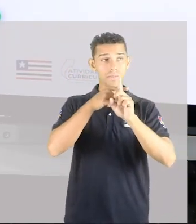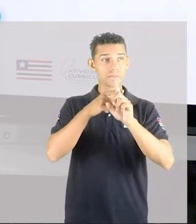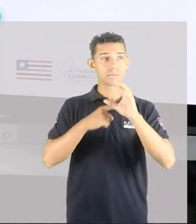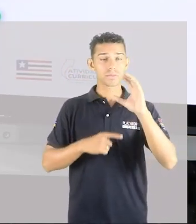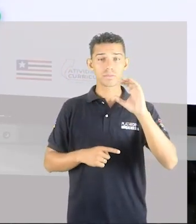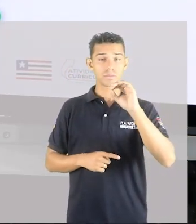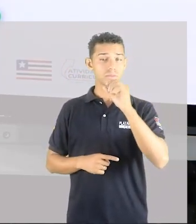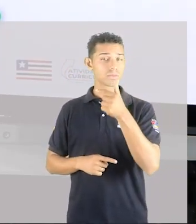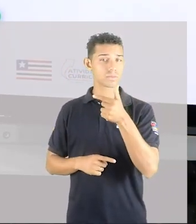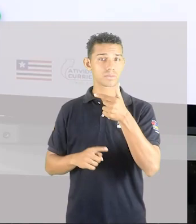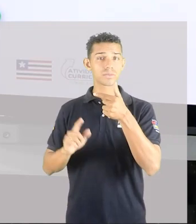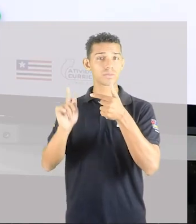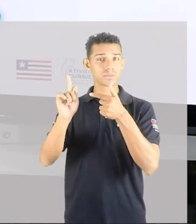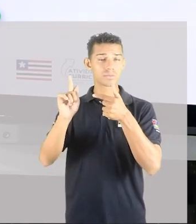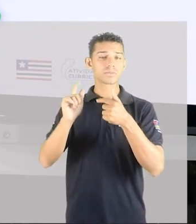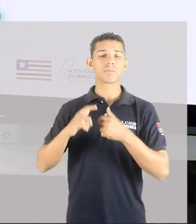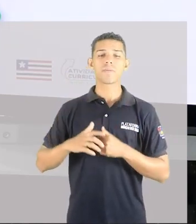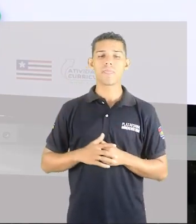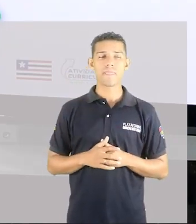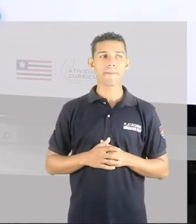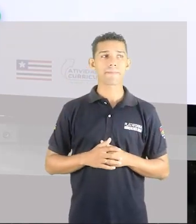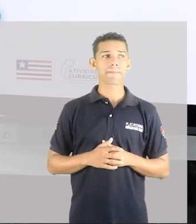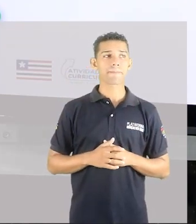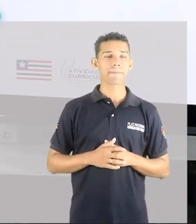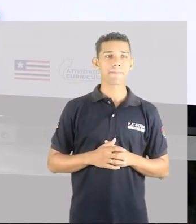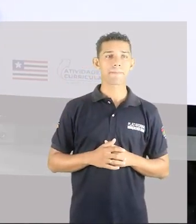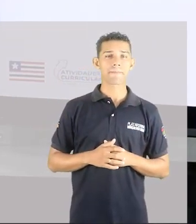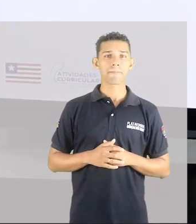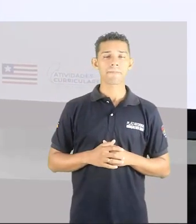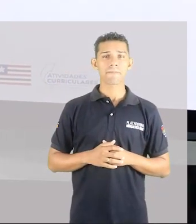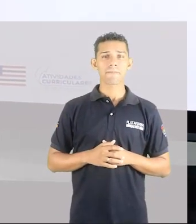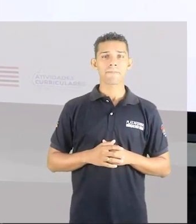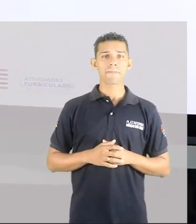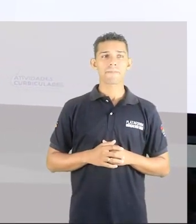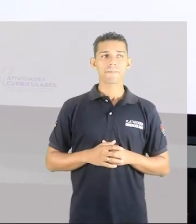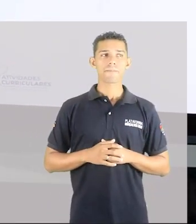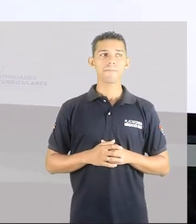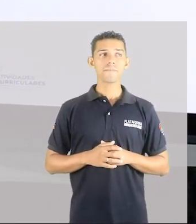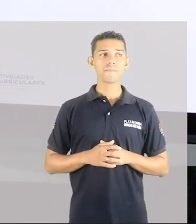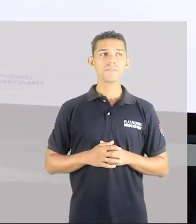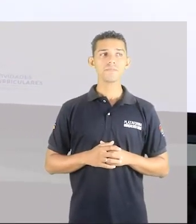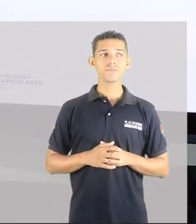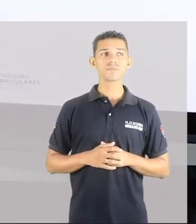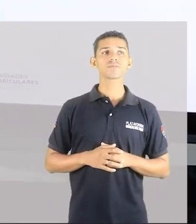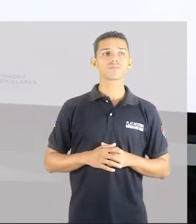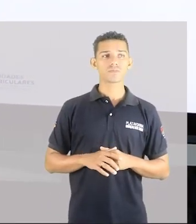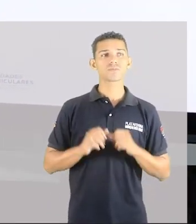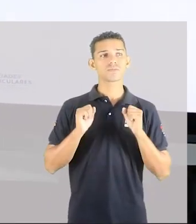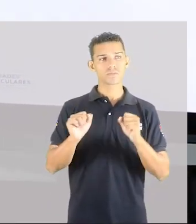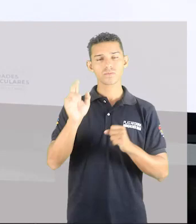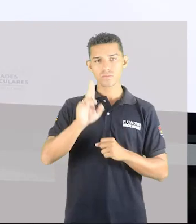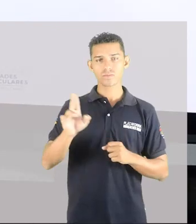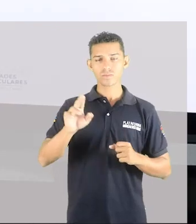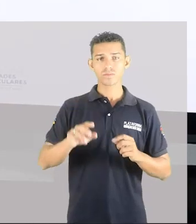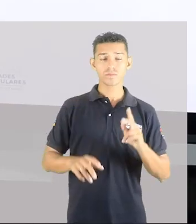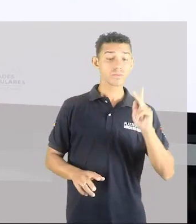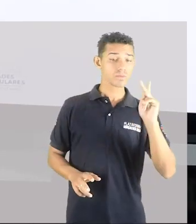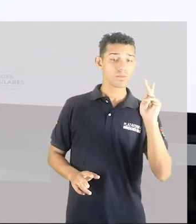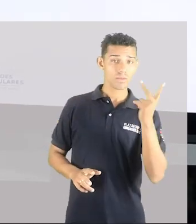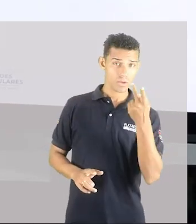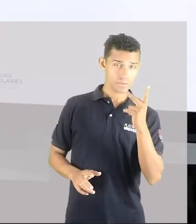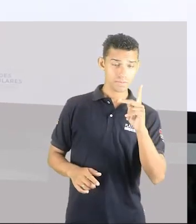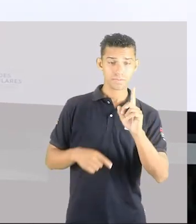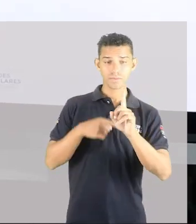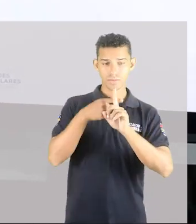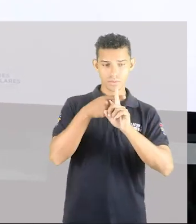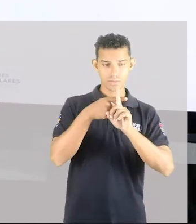e gás carbônico, tá bom? Em óxido de cálcio e gás carbônico. Você também pode utilizar esses